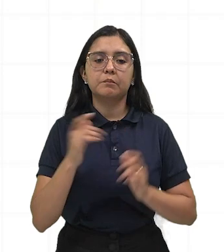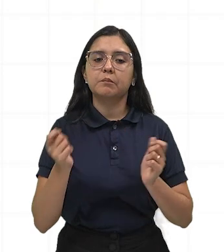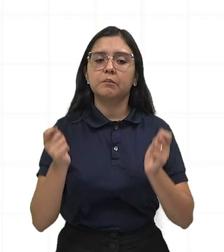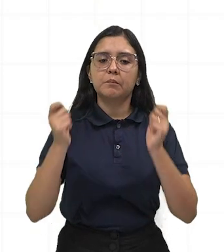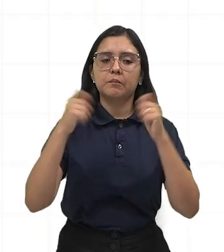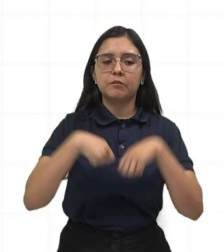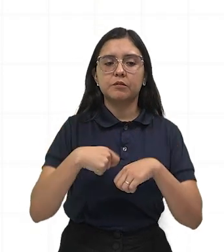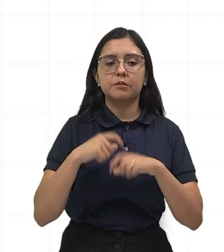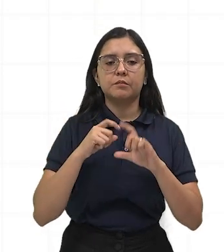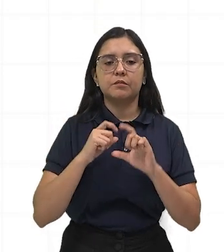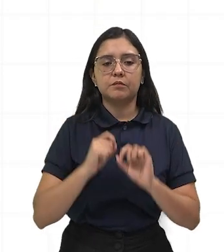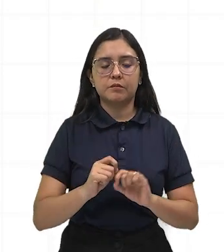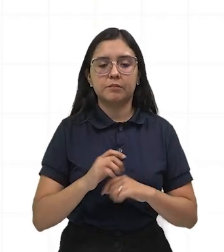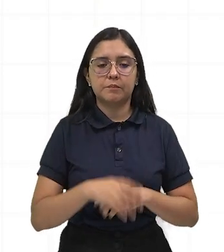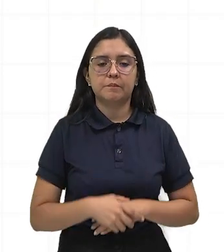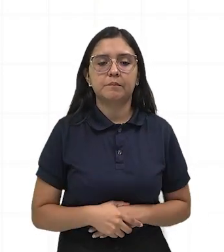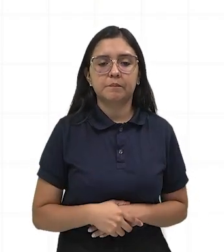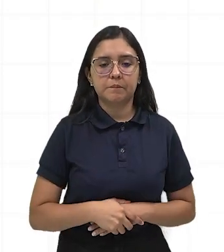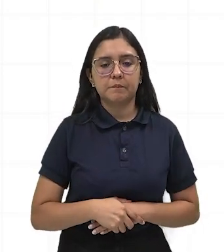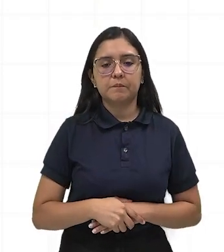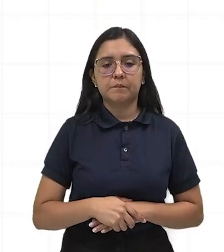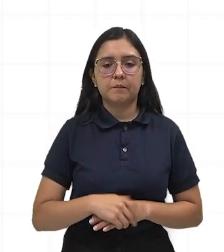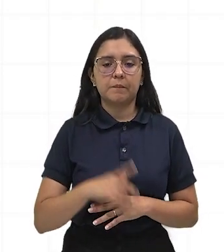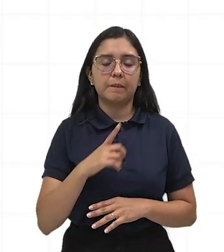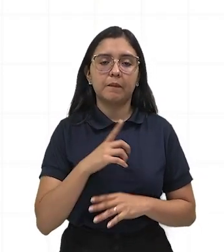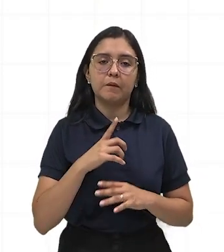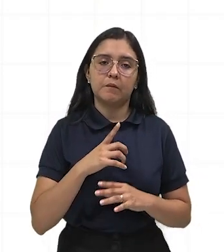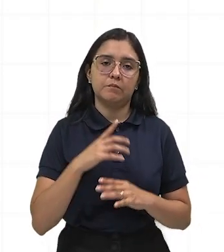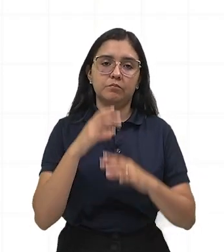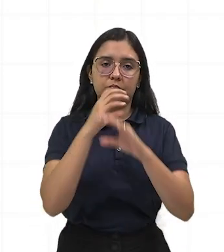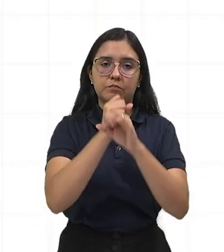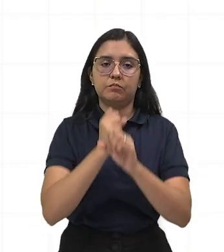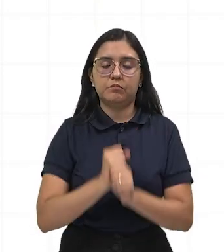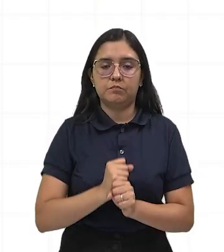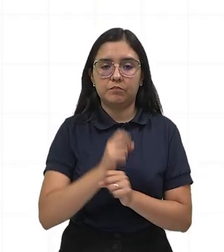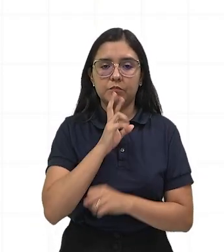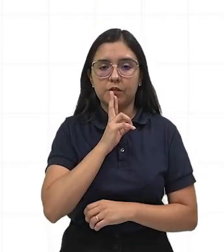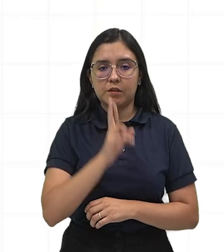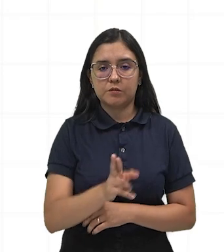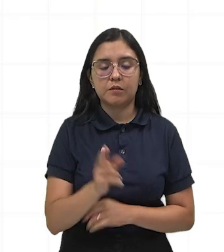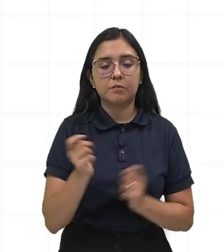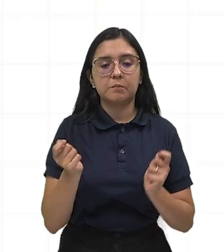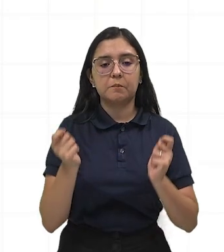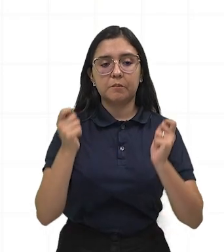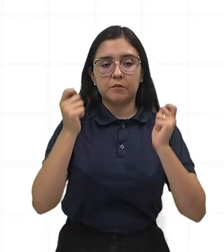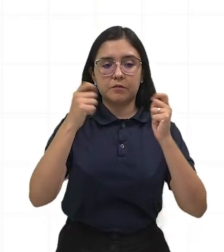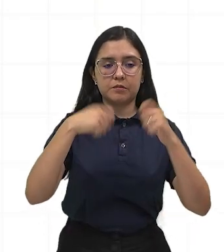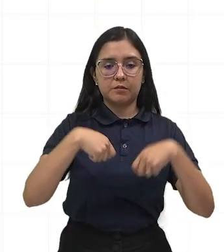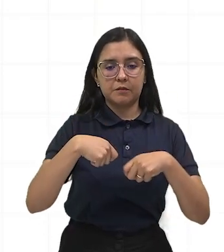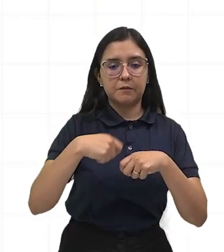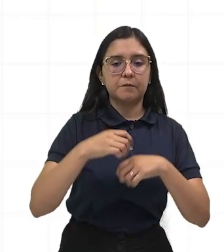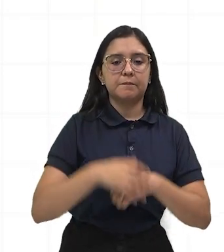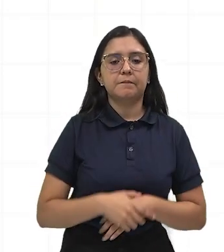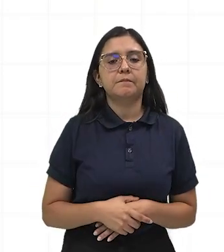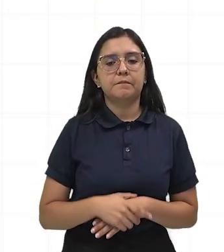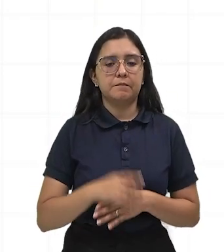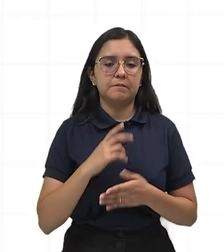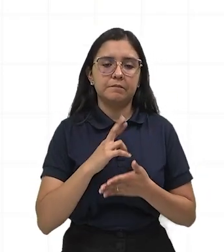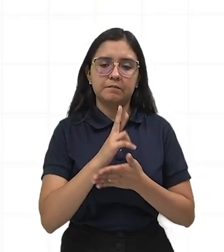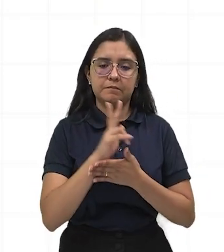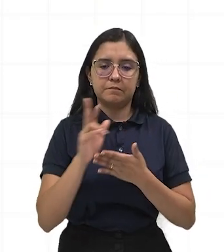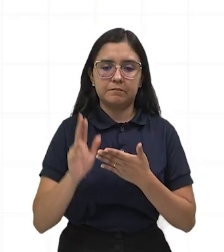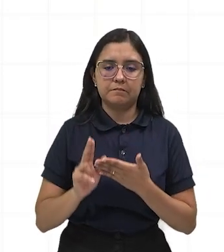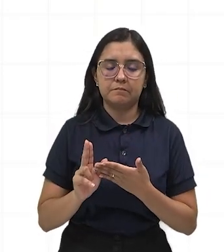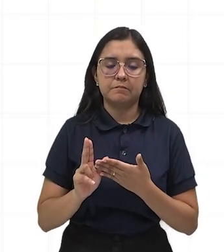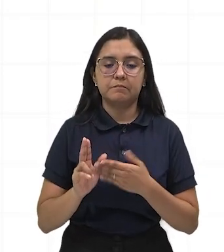permite determinar o número total de resultados possíveis em uma série de